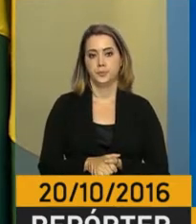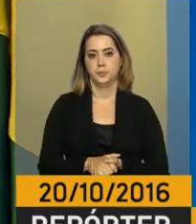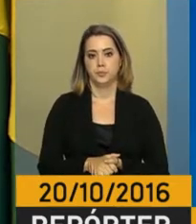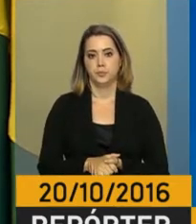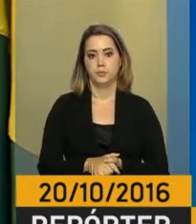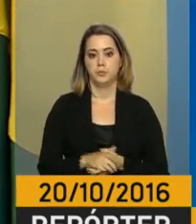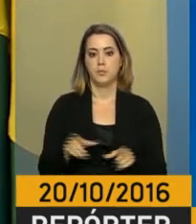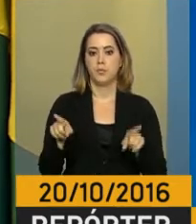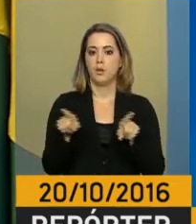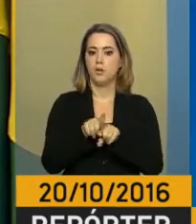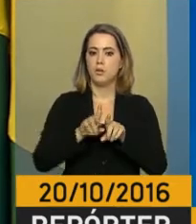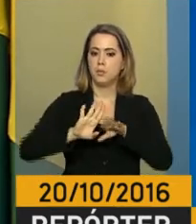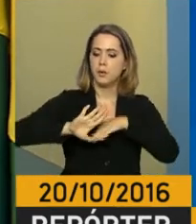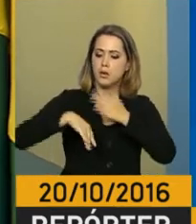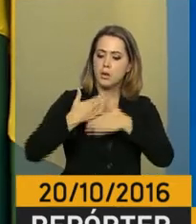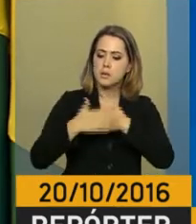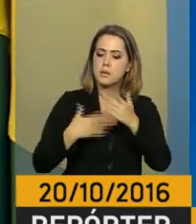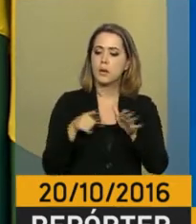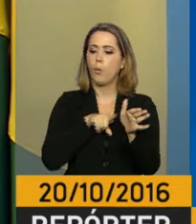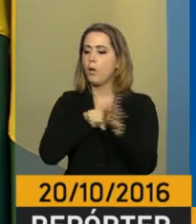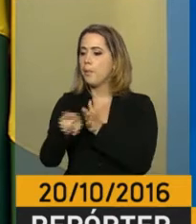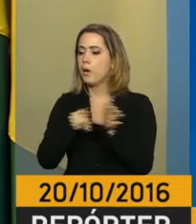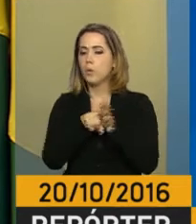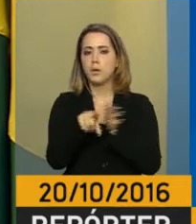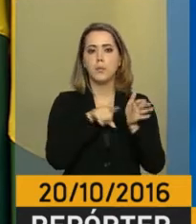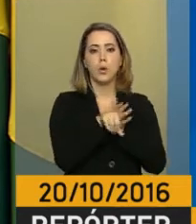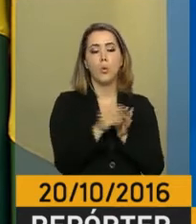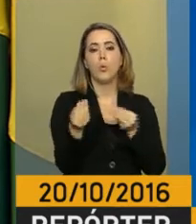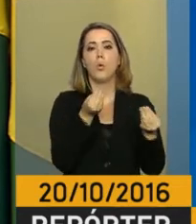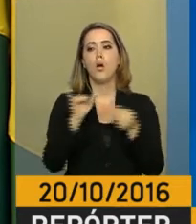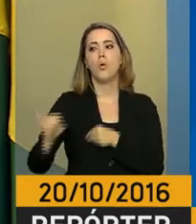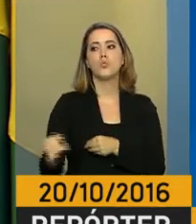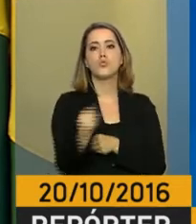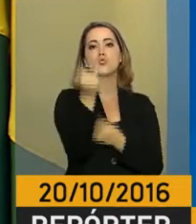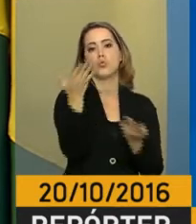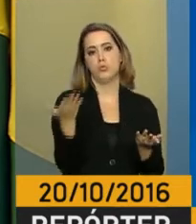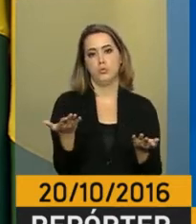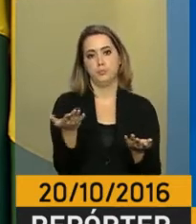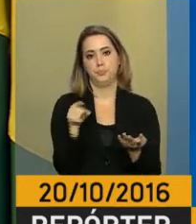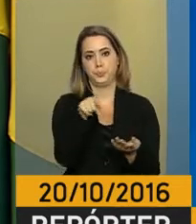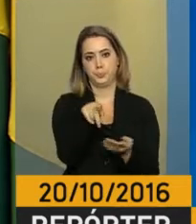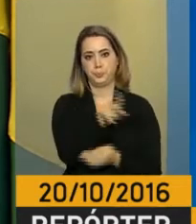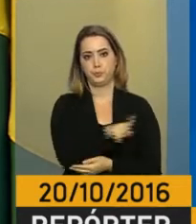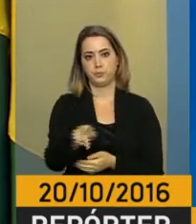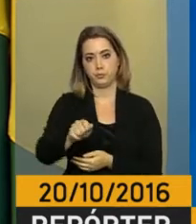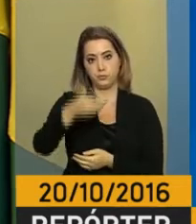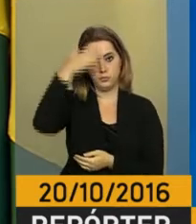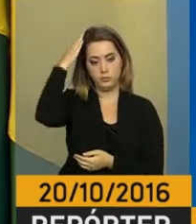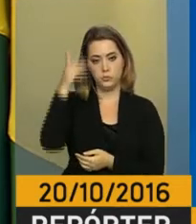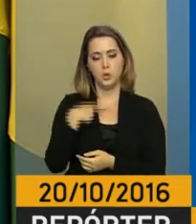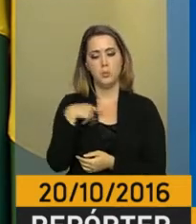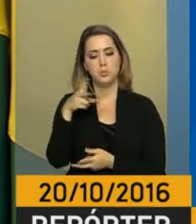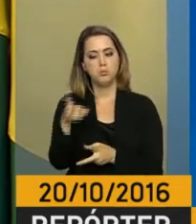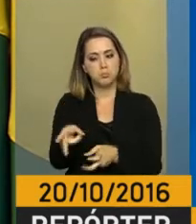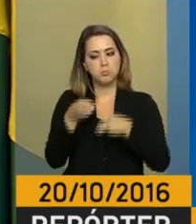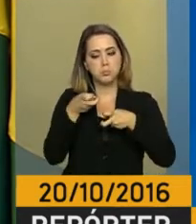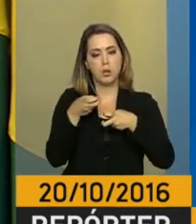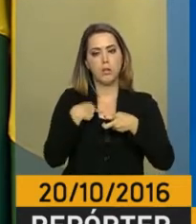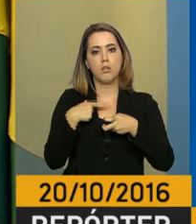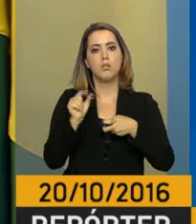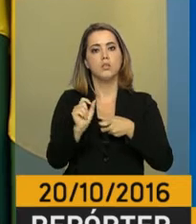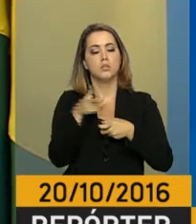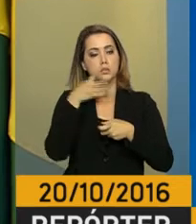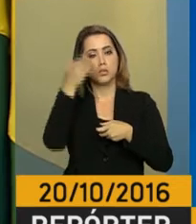Há em seguida perguntas relativas à decisão sobre a taxa de juros. O presidente recebeu com satisfação o anúncio